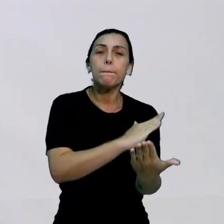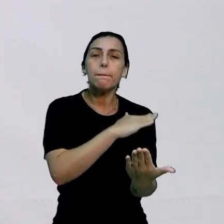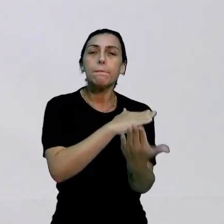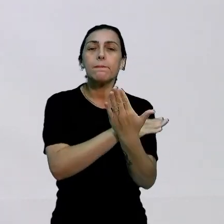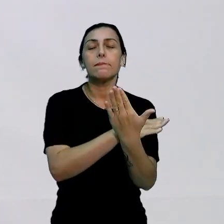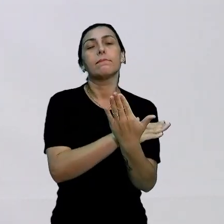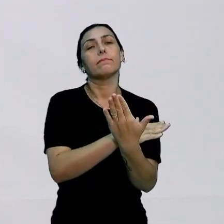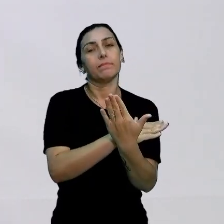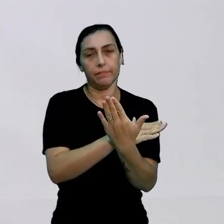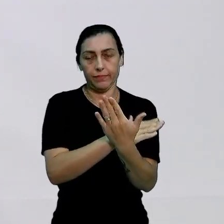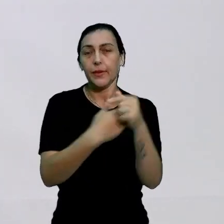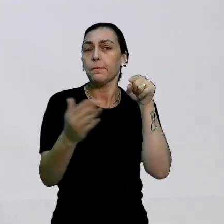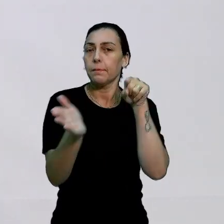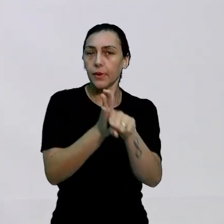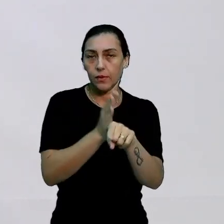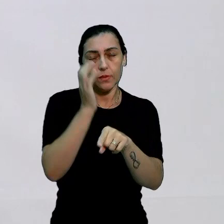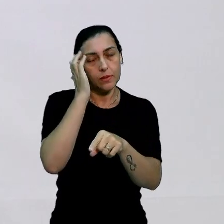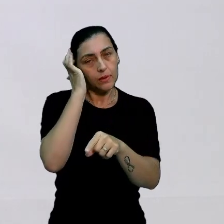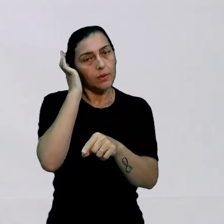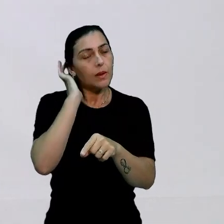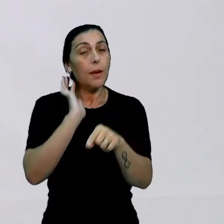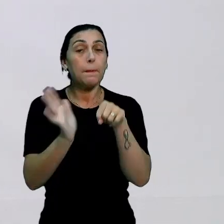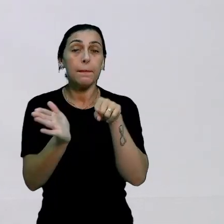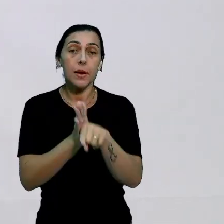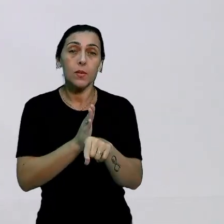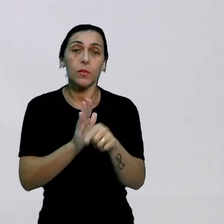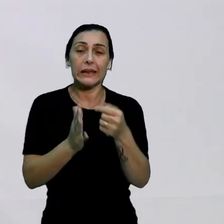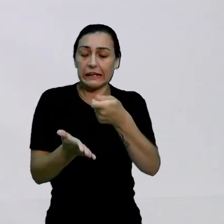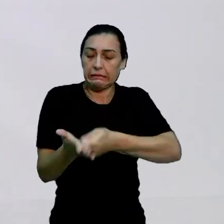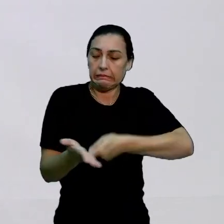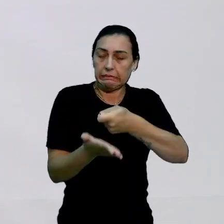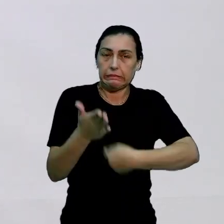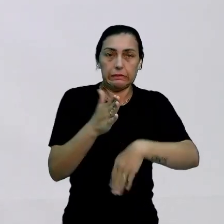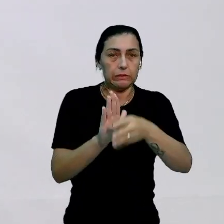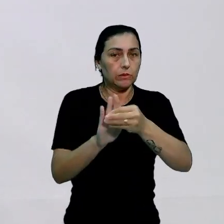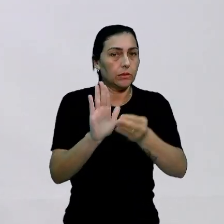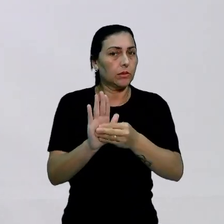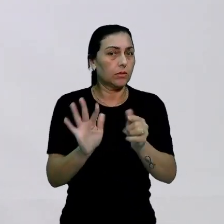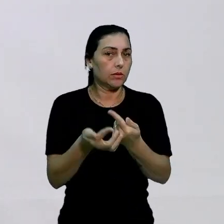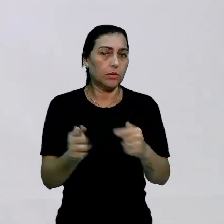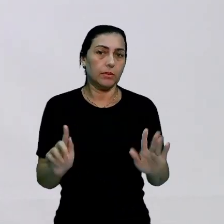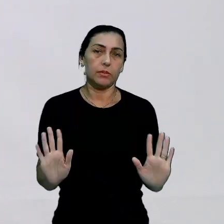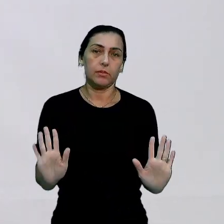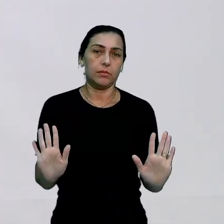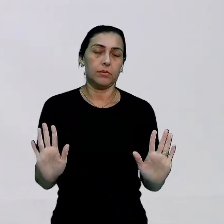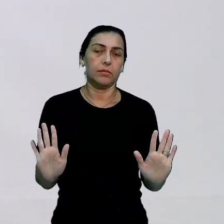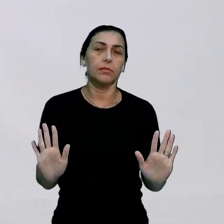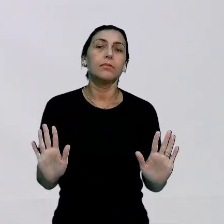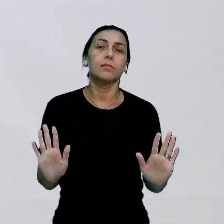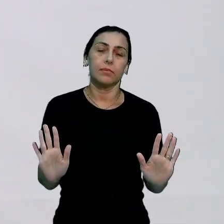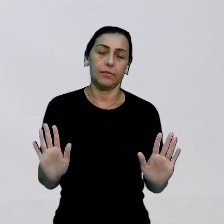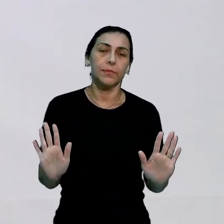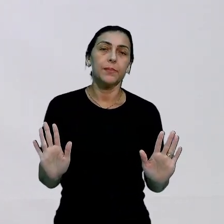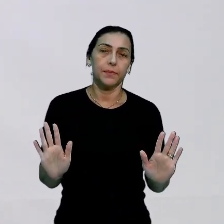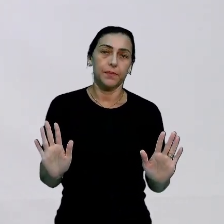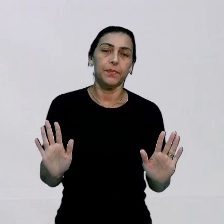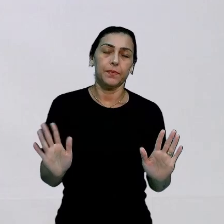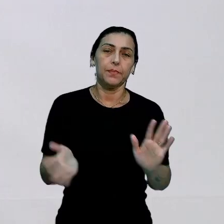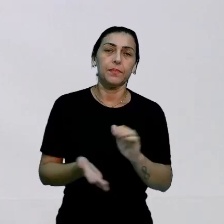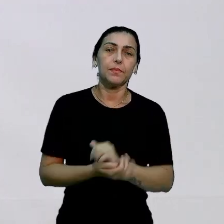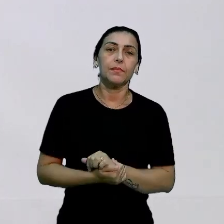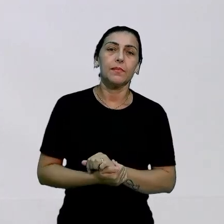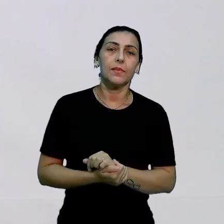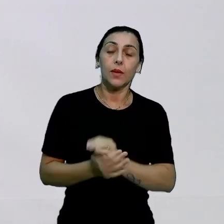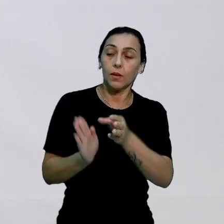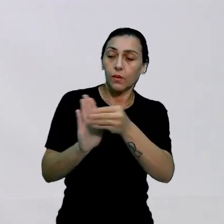para determinada questão. Nem toda questão vai estar cobrando conteúdo gramatical, tá? Essa questão